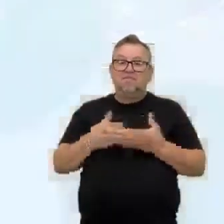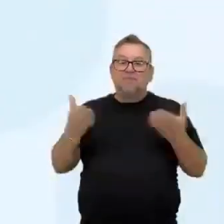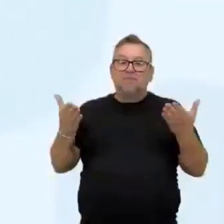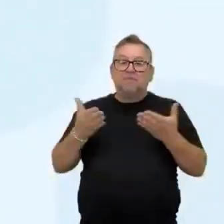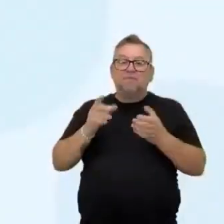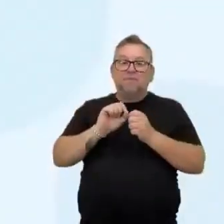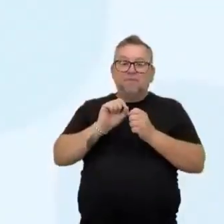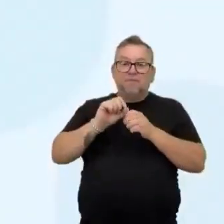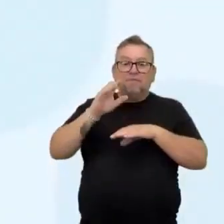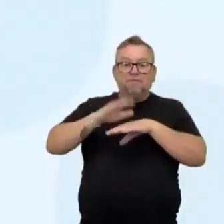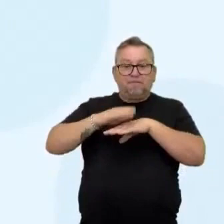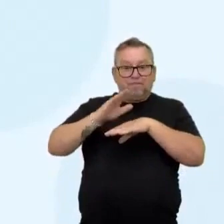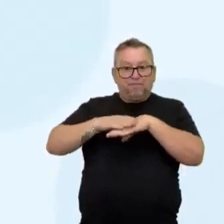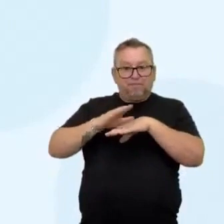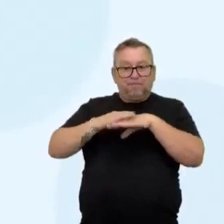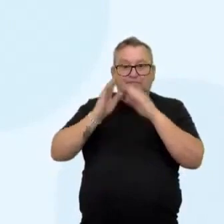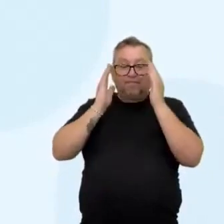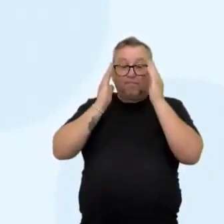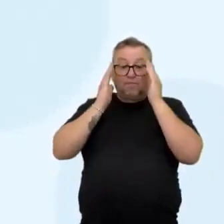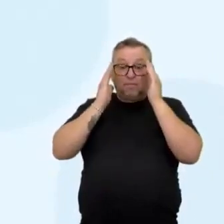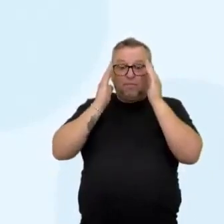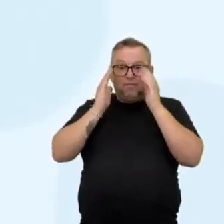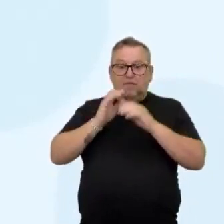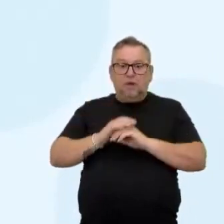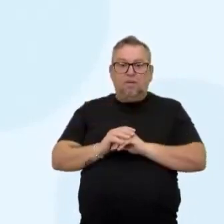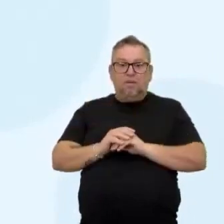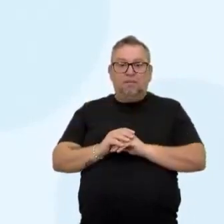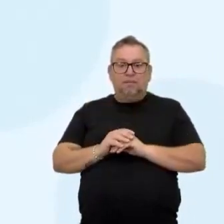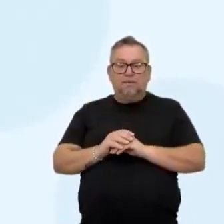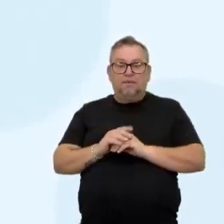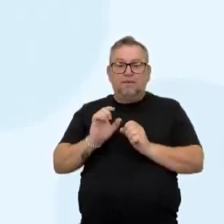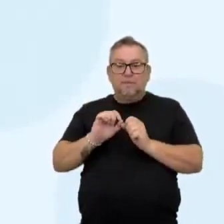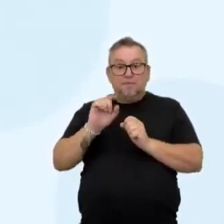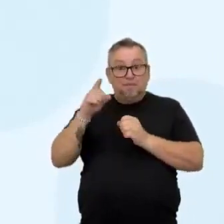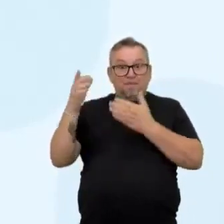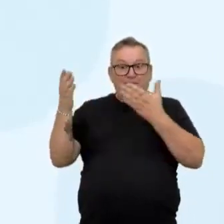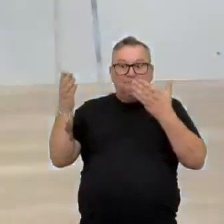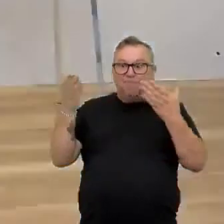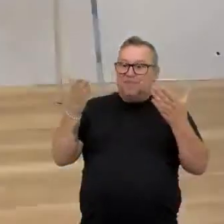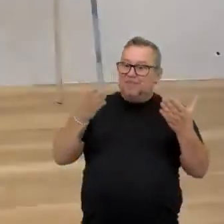vamos fazer esse lambe-lambe. Então nós trouxemos aqui para vocês